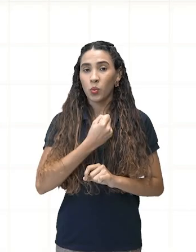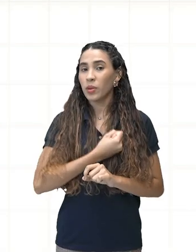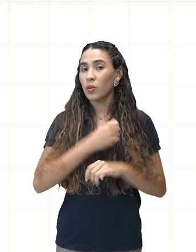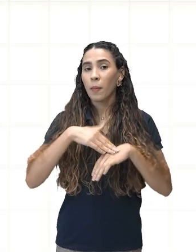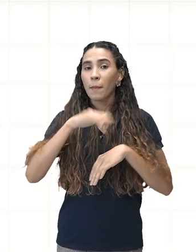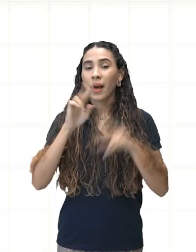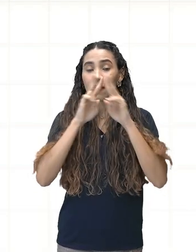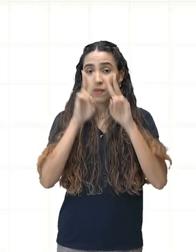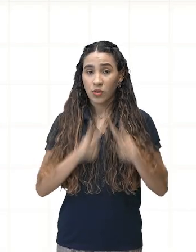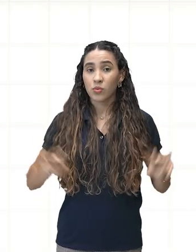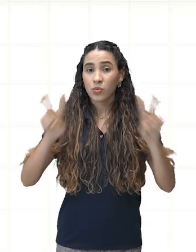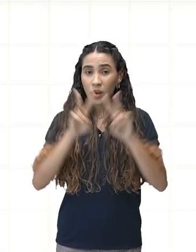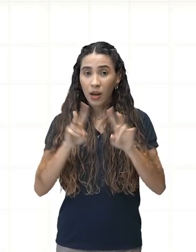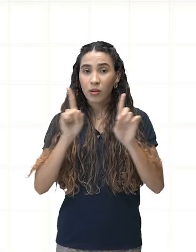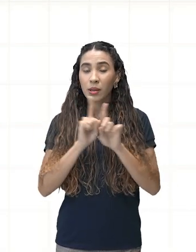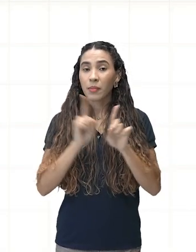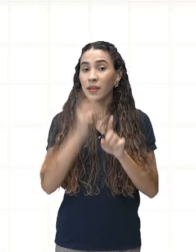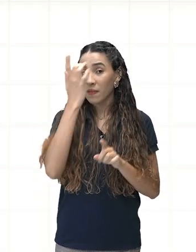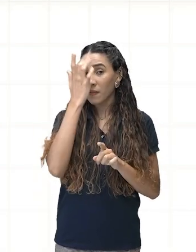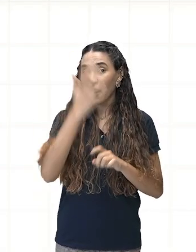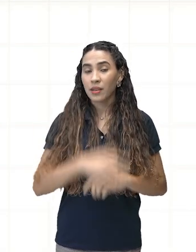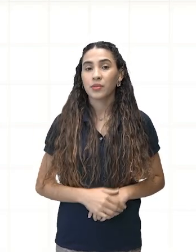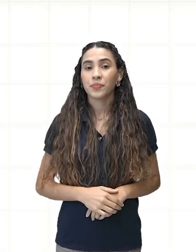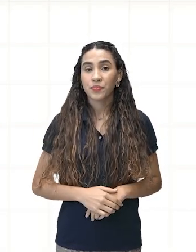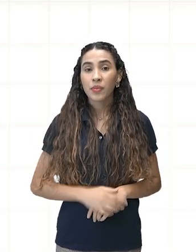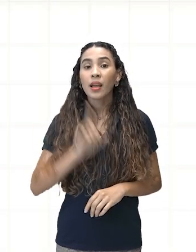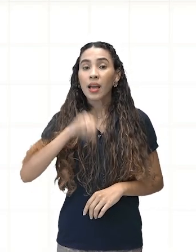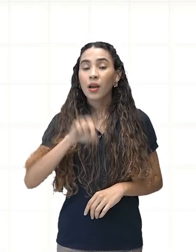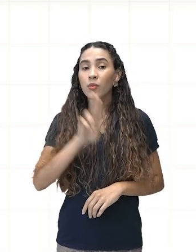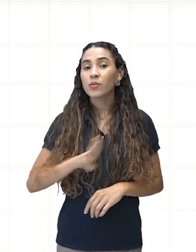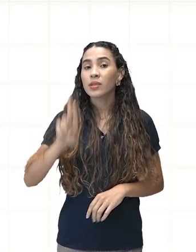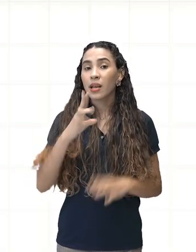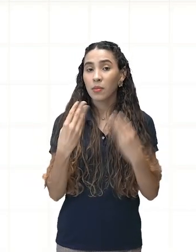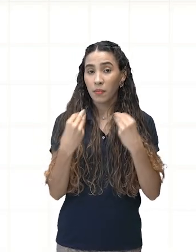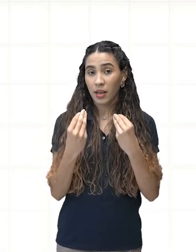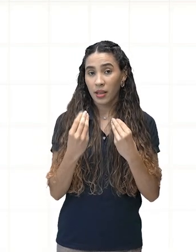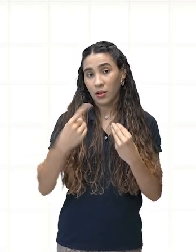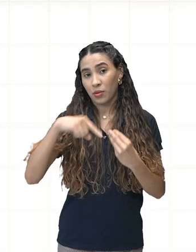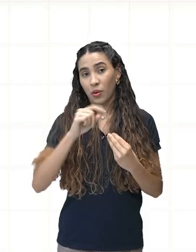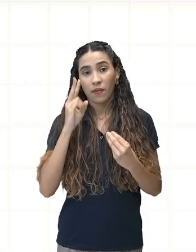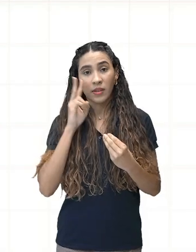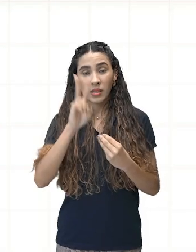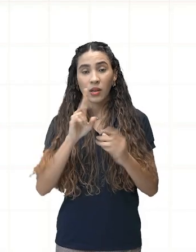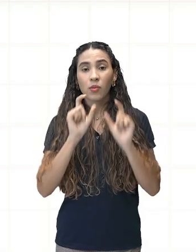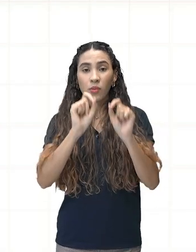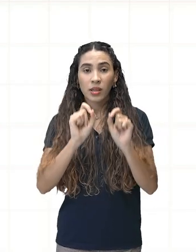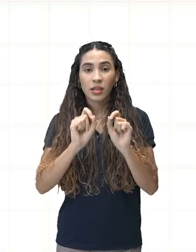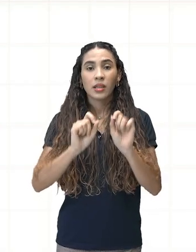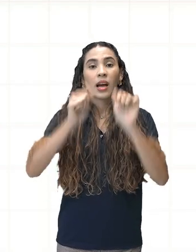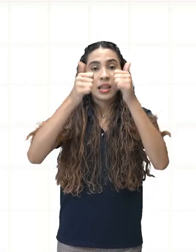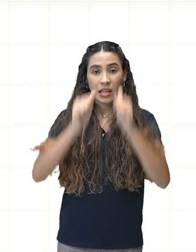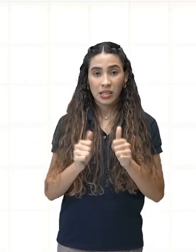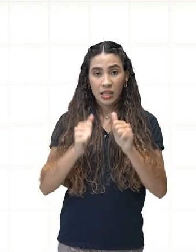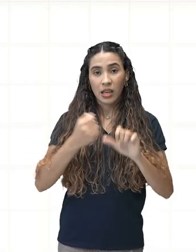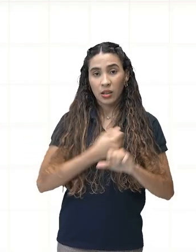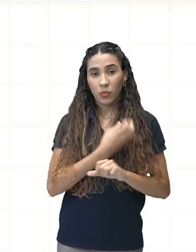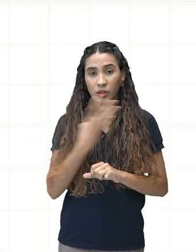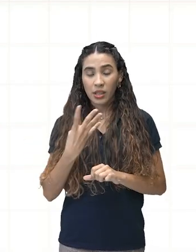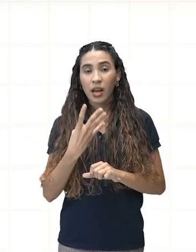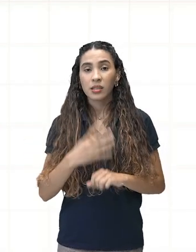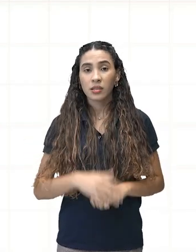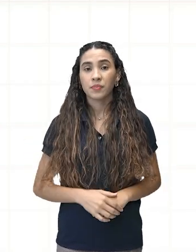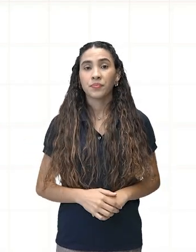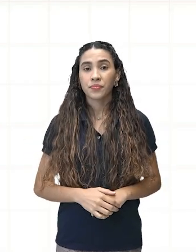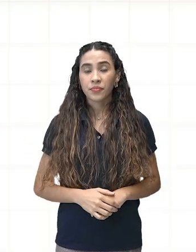forma mais visual, de uma forma mais fácil. Eles são usados para a gente visualizar esses dados quantitativos, esses